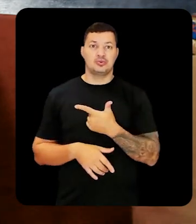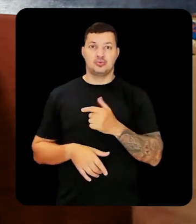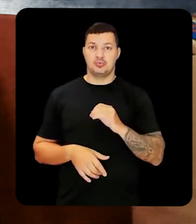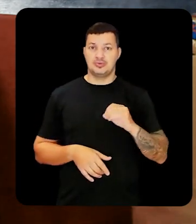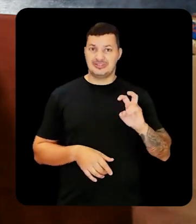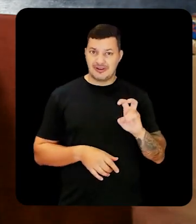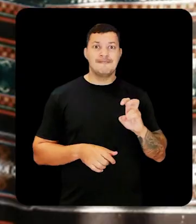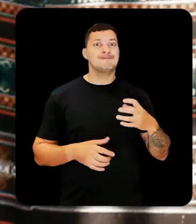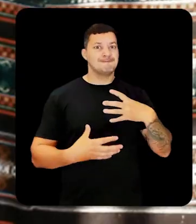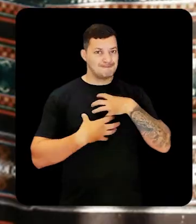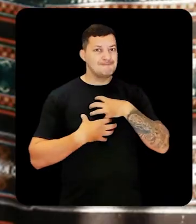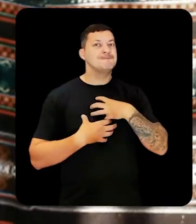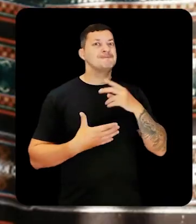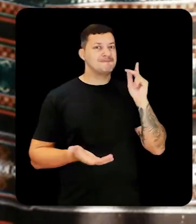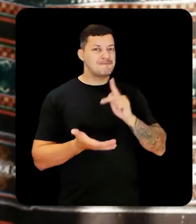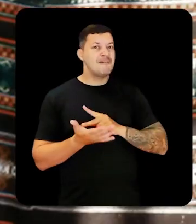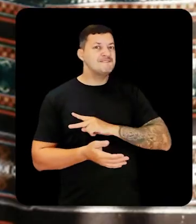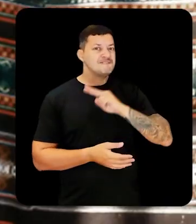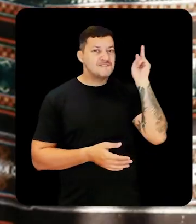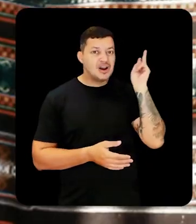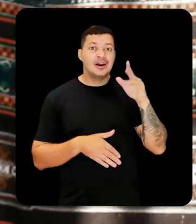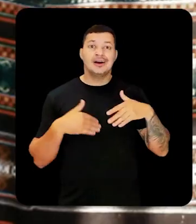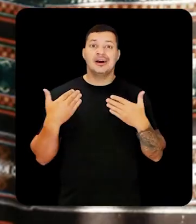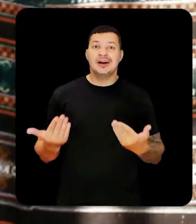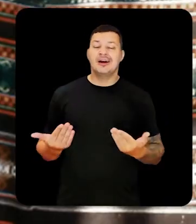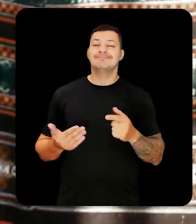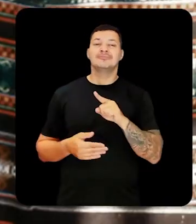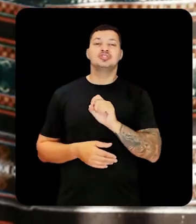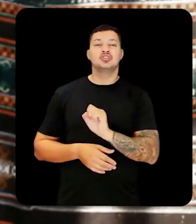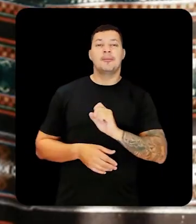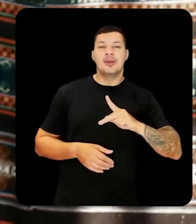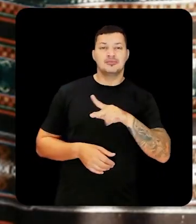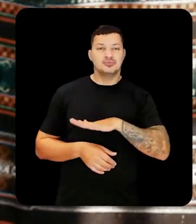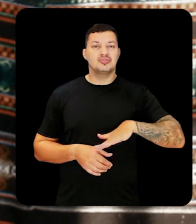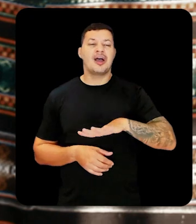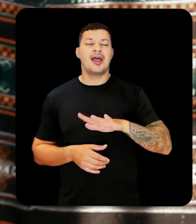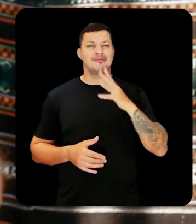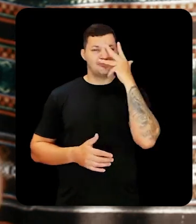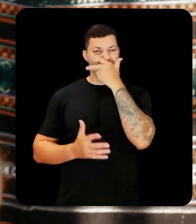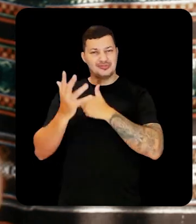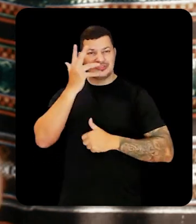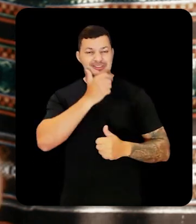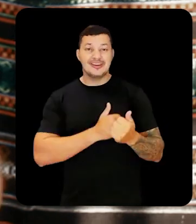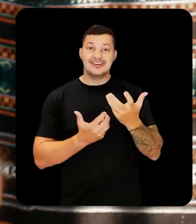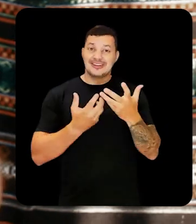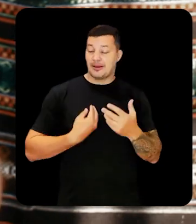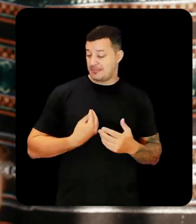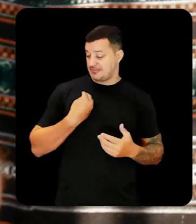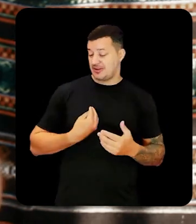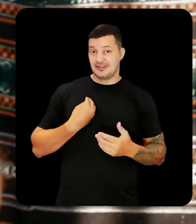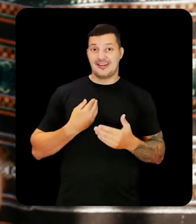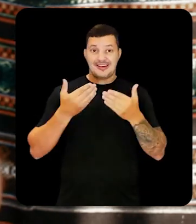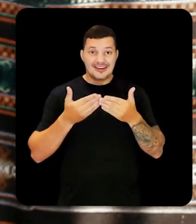de fato 2005 foi muito forte. Pegando o lance da inauguração do Teatro São Pedro, foi um momento muito importante, muito bonito, porque a gente iria